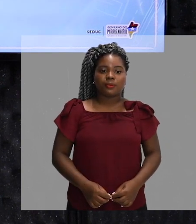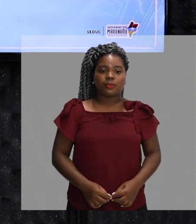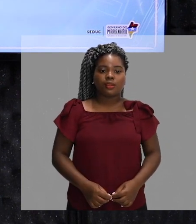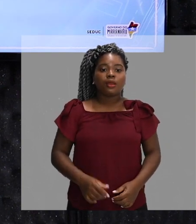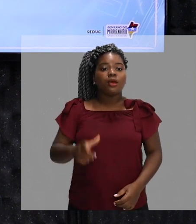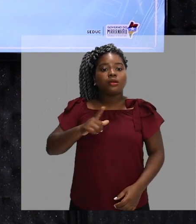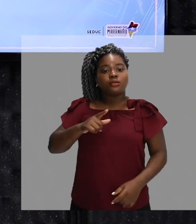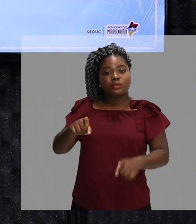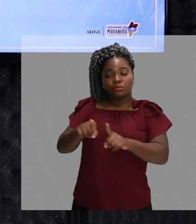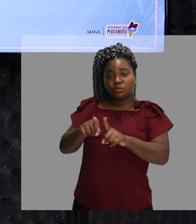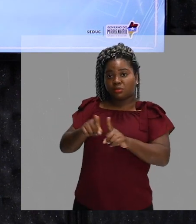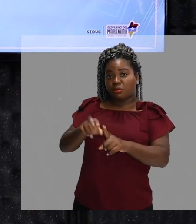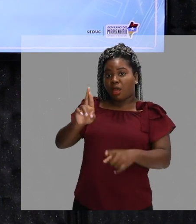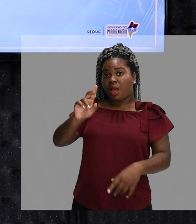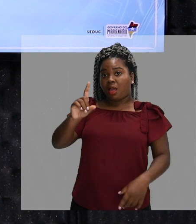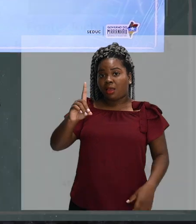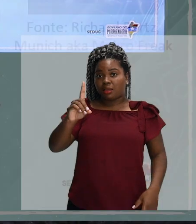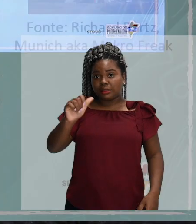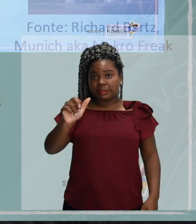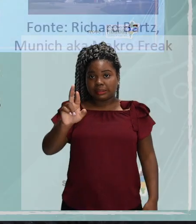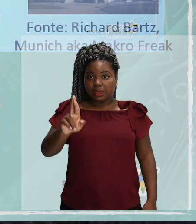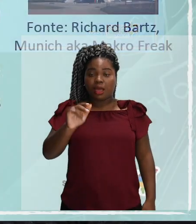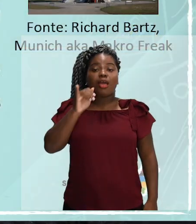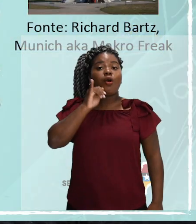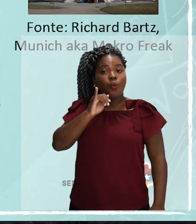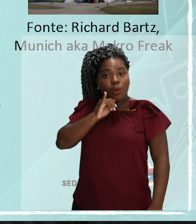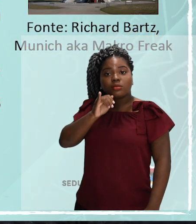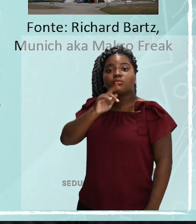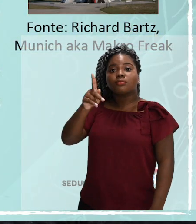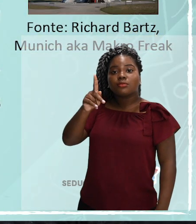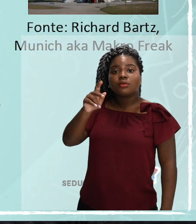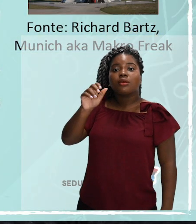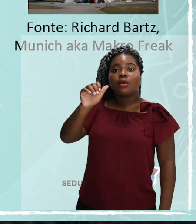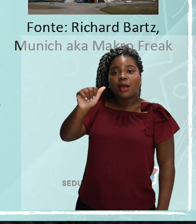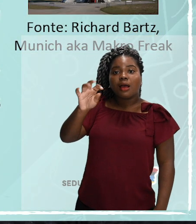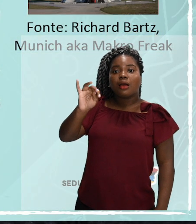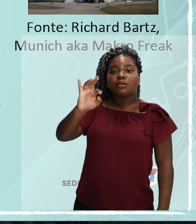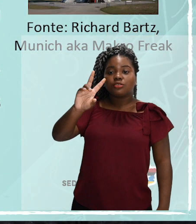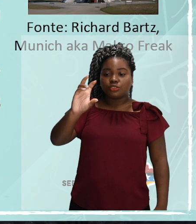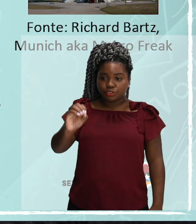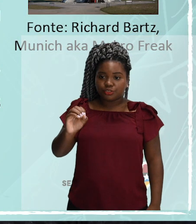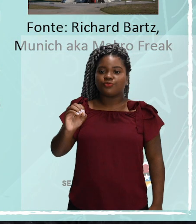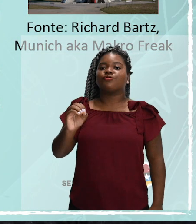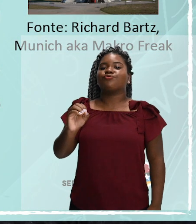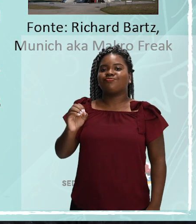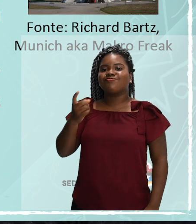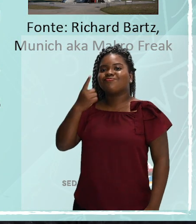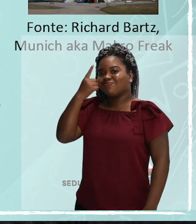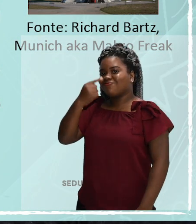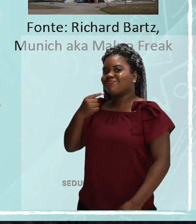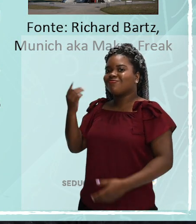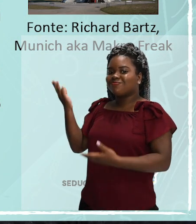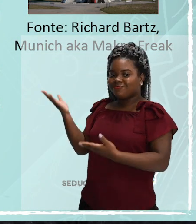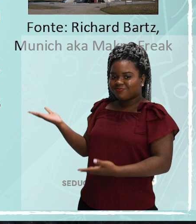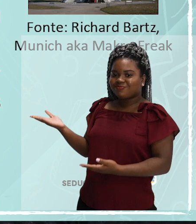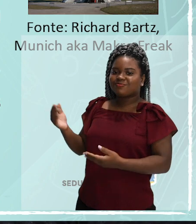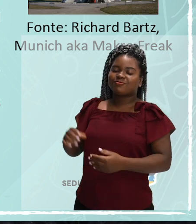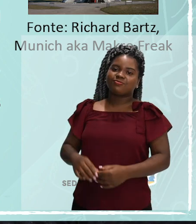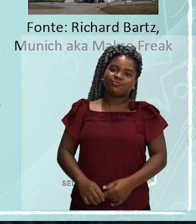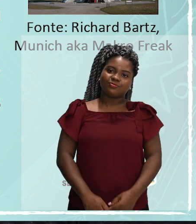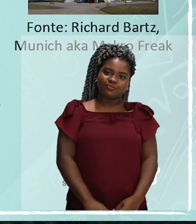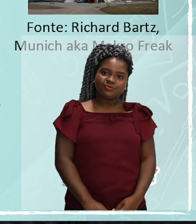aqui de sensor ativo é o radar. O radar é um dispositivo que permite detectar objetos a longas distâncias através